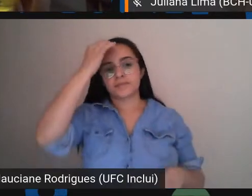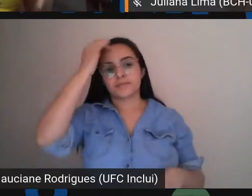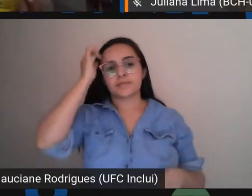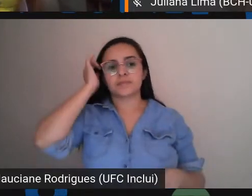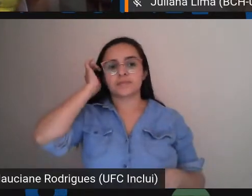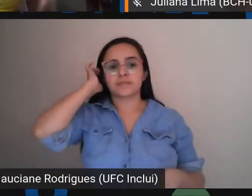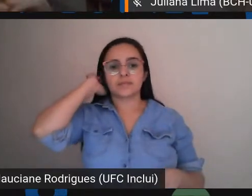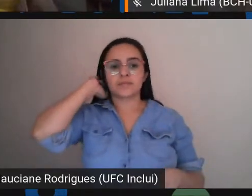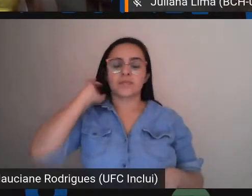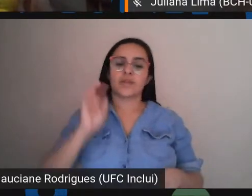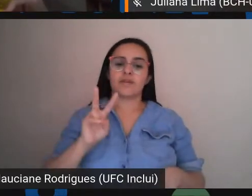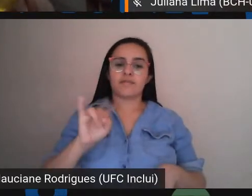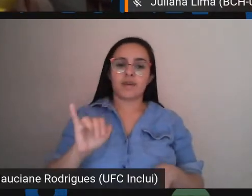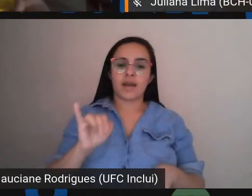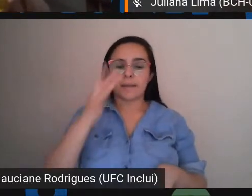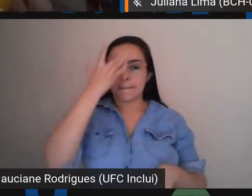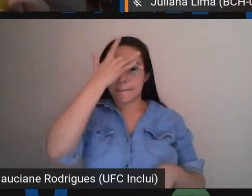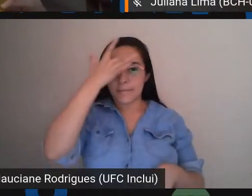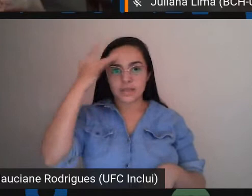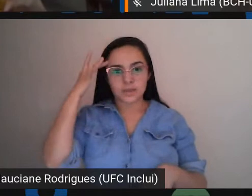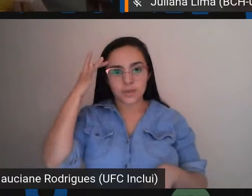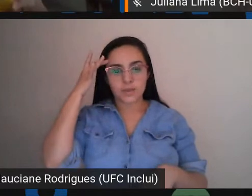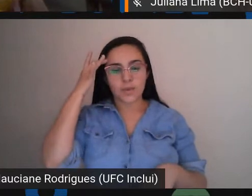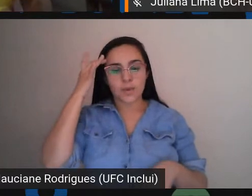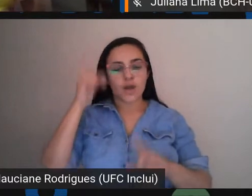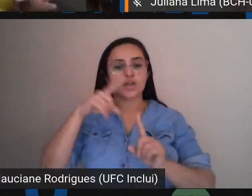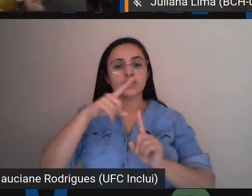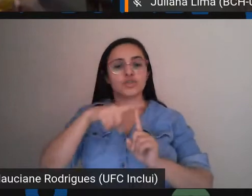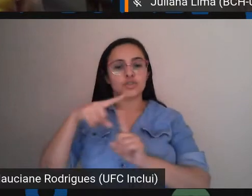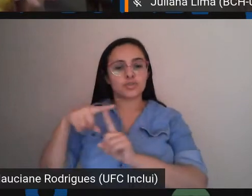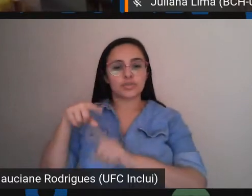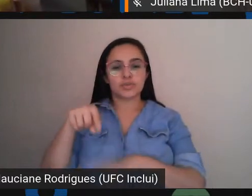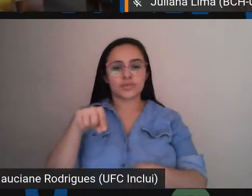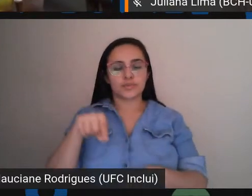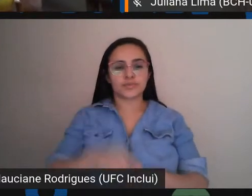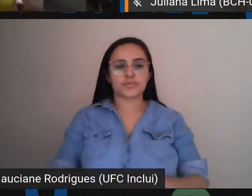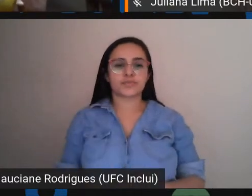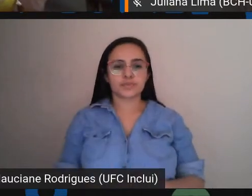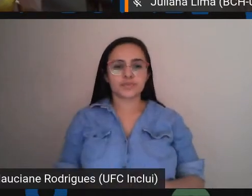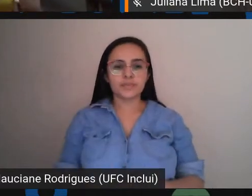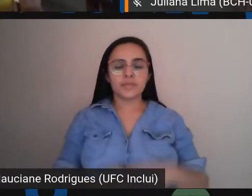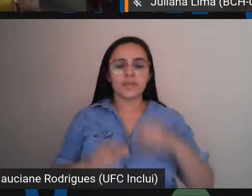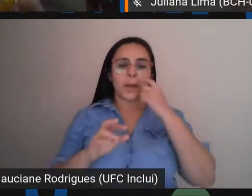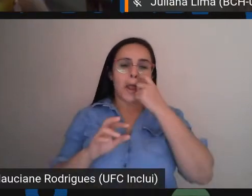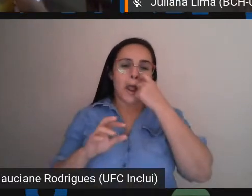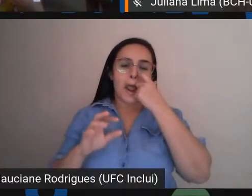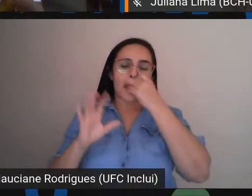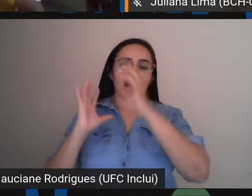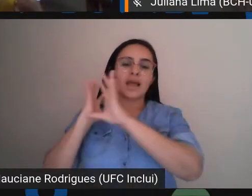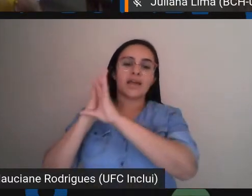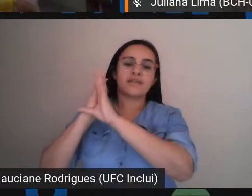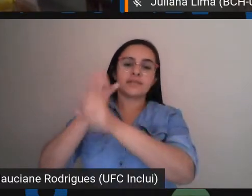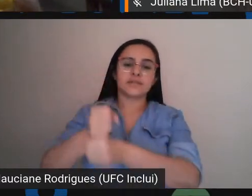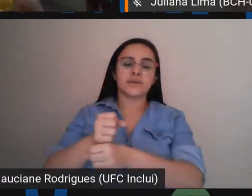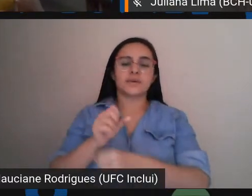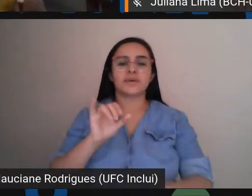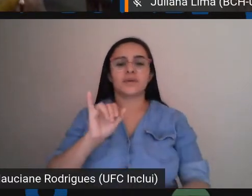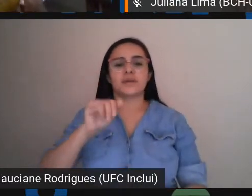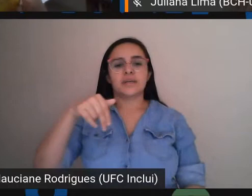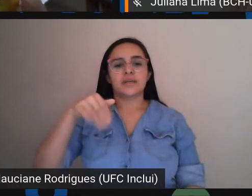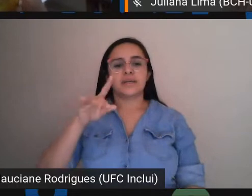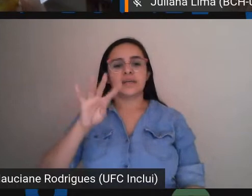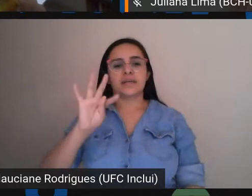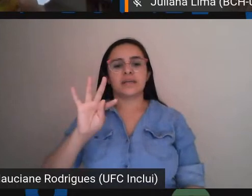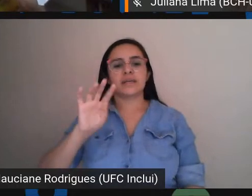ter pessoas incluídas, enfim, o tipo de estudo semelhante. A revisão integrativa, ela pode incluir pesquisas com animais,